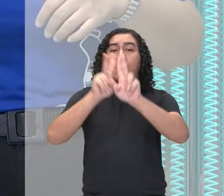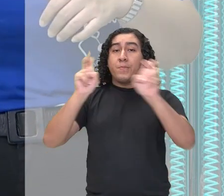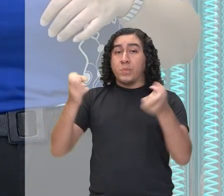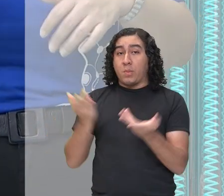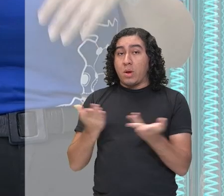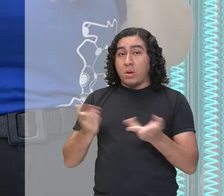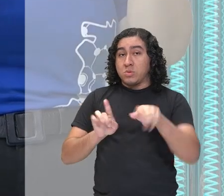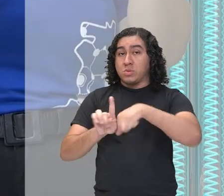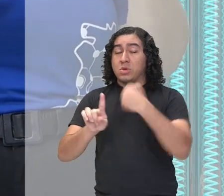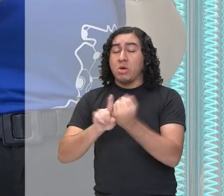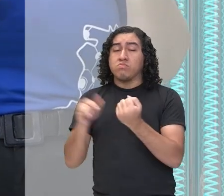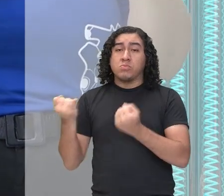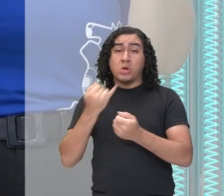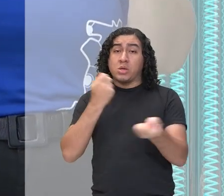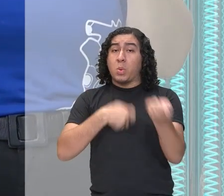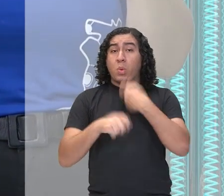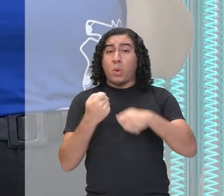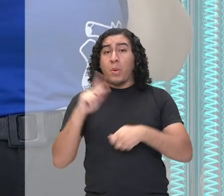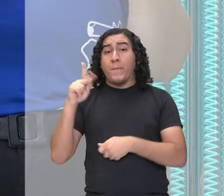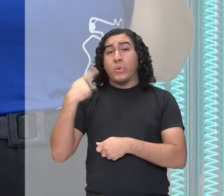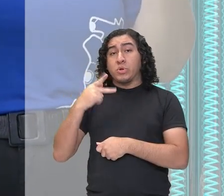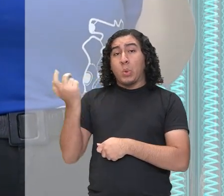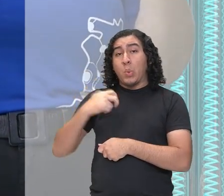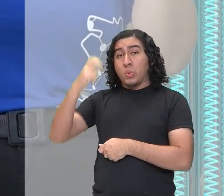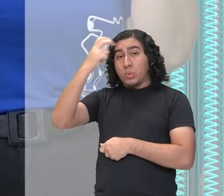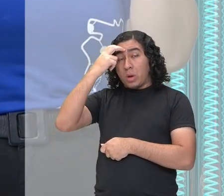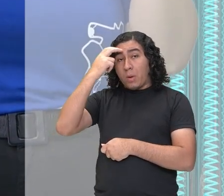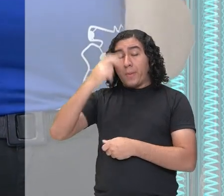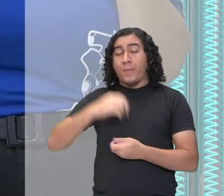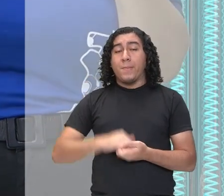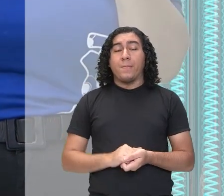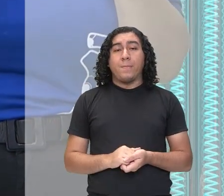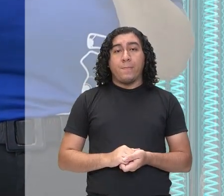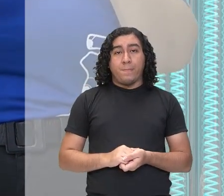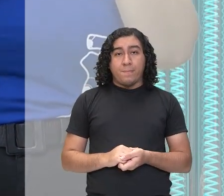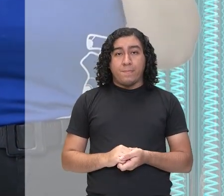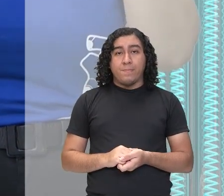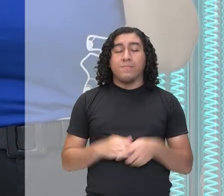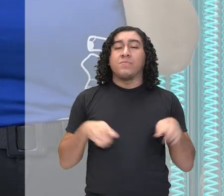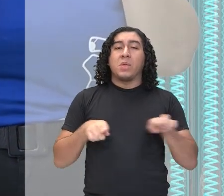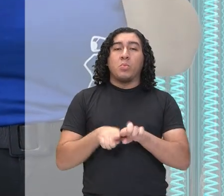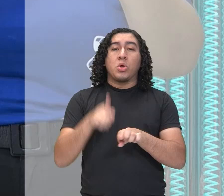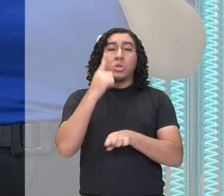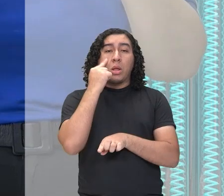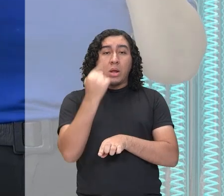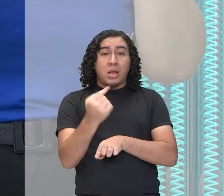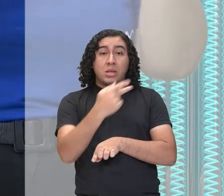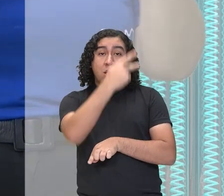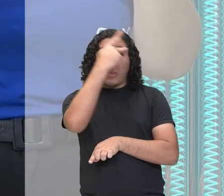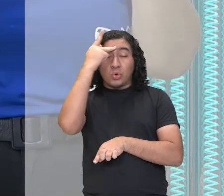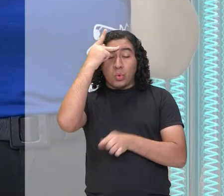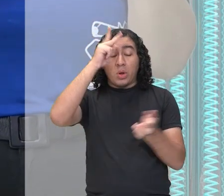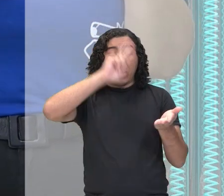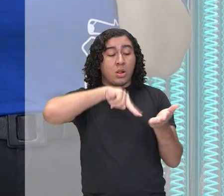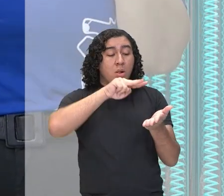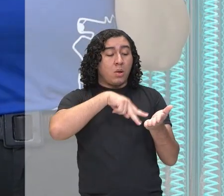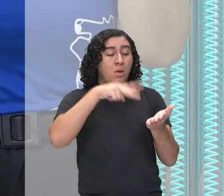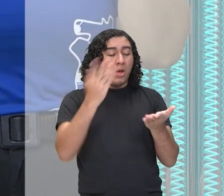social, econômica, política e cultural e de interesse dos leitores de